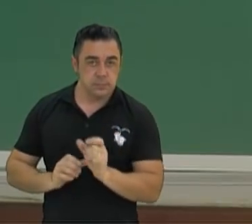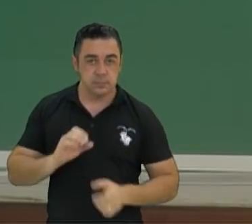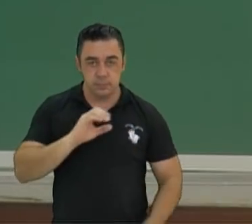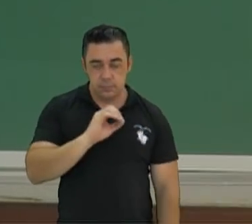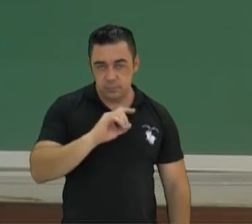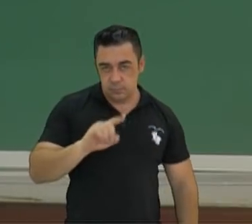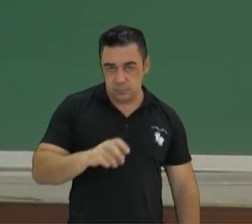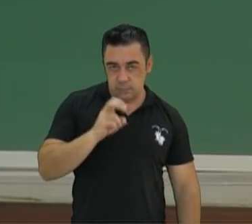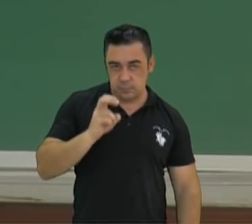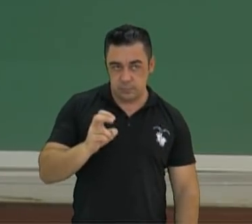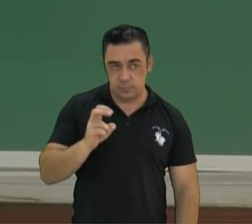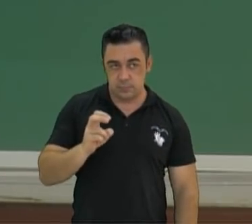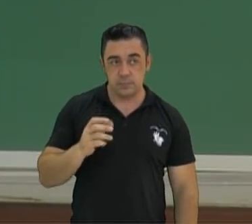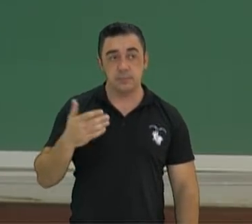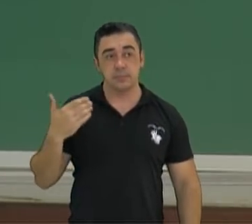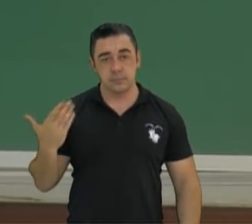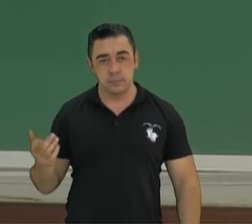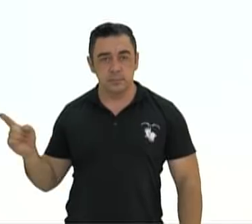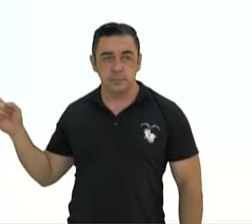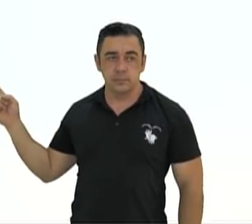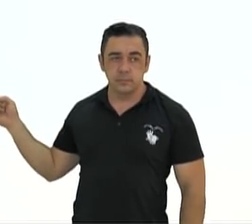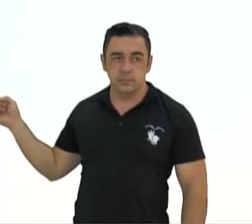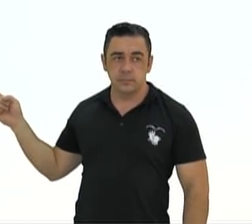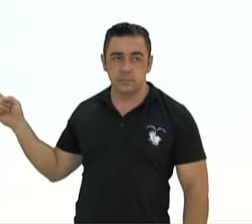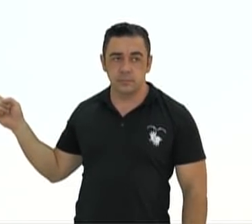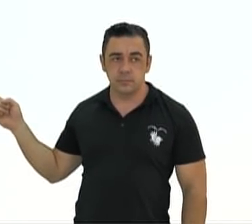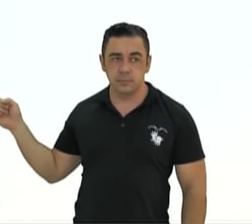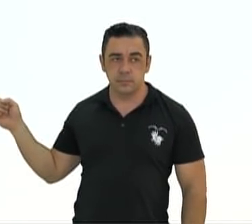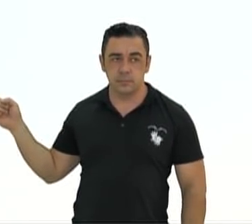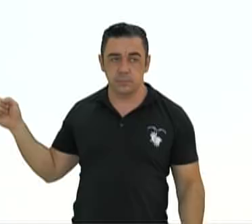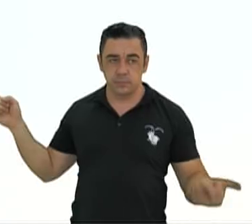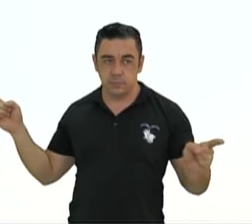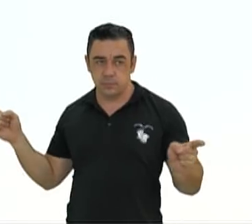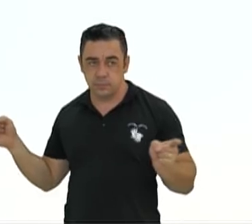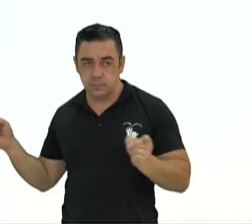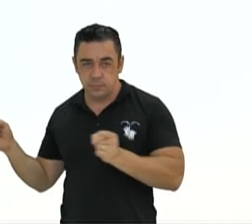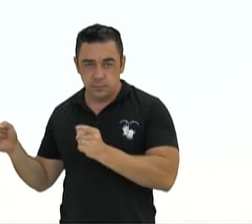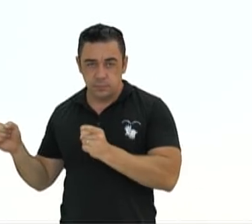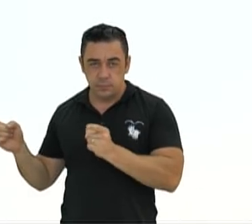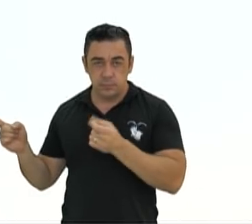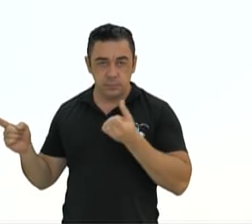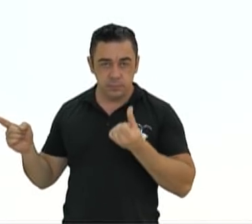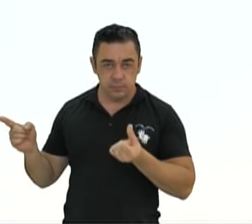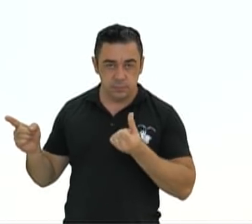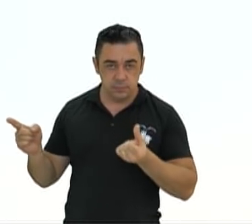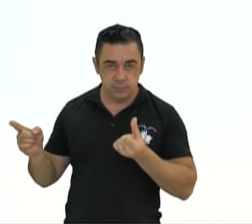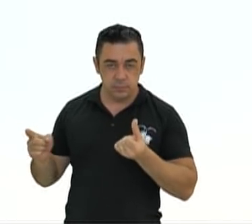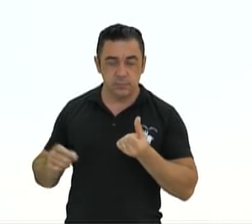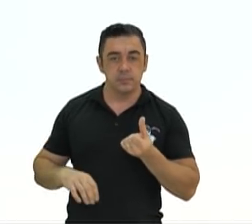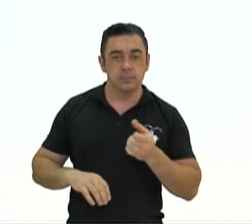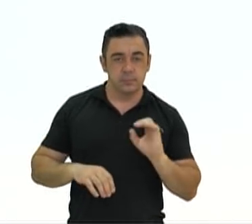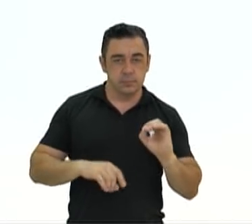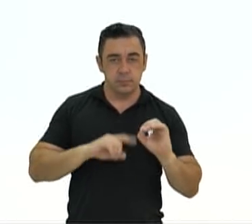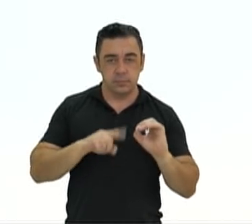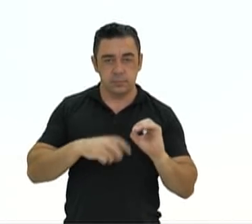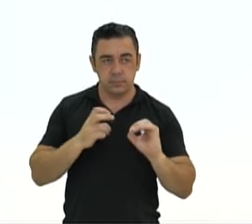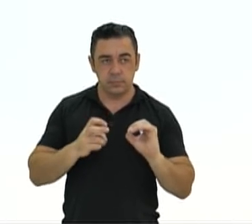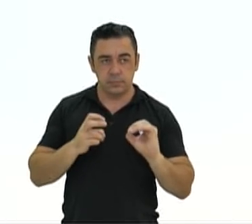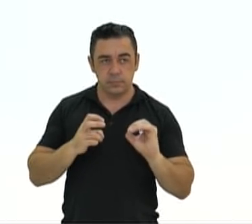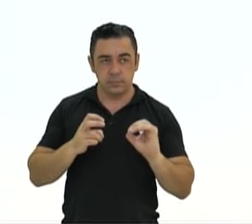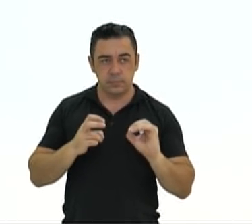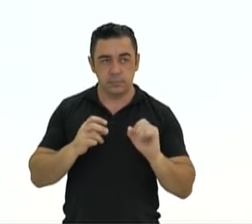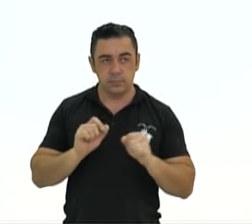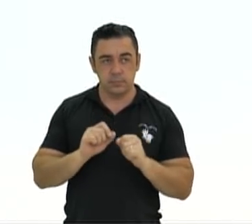mede 0,5. Então, olhem aqui, ó. Eu tenho 6 cubos na base, cada um mede 0,5. Eu tenho